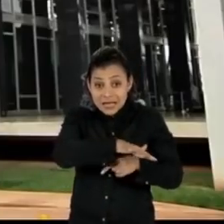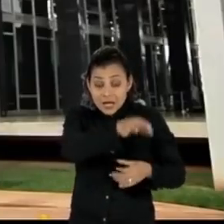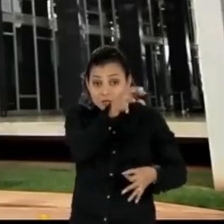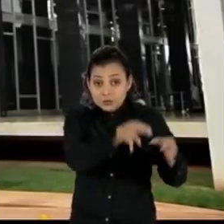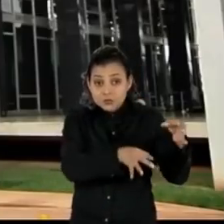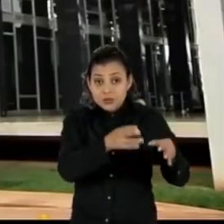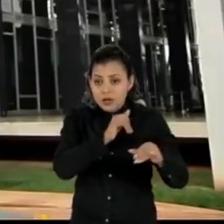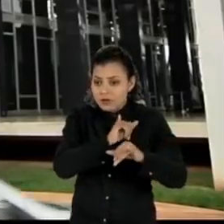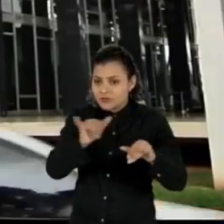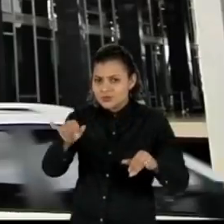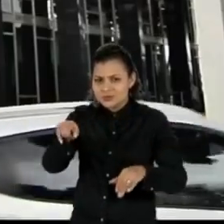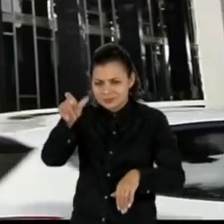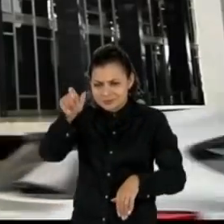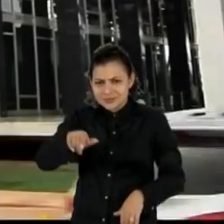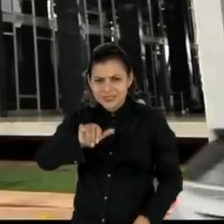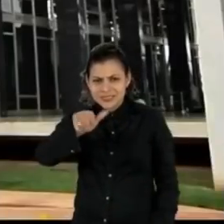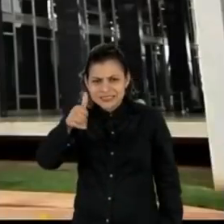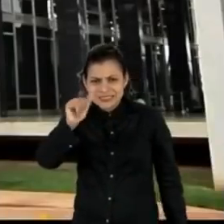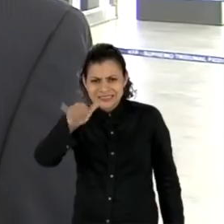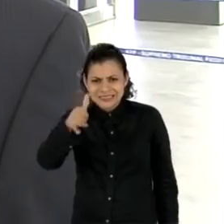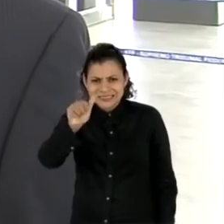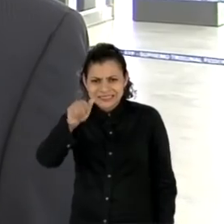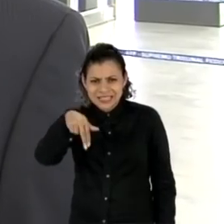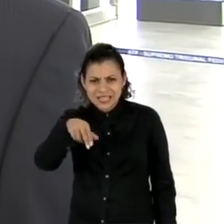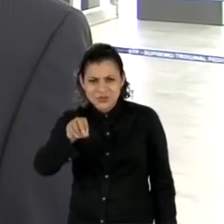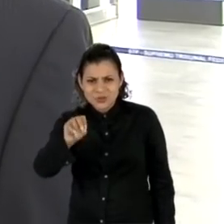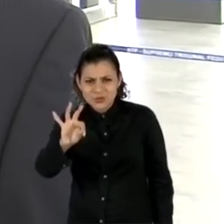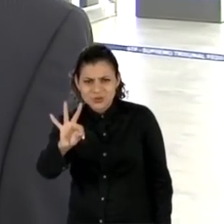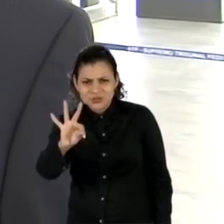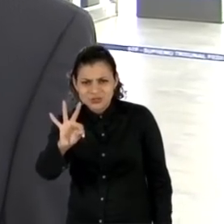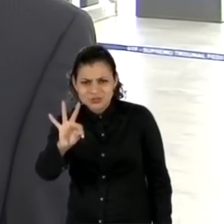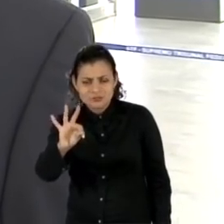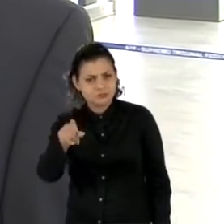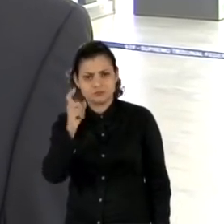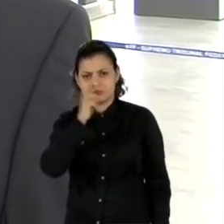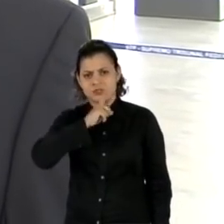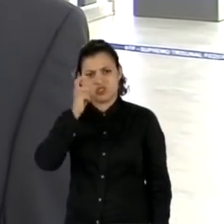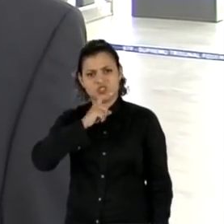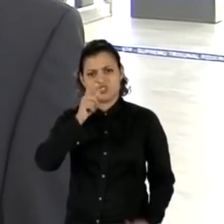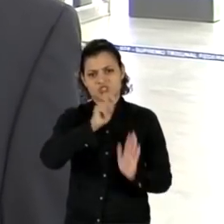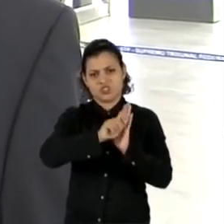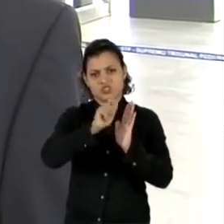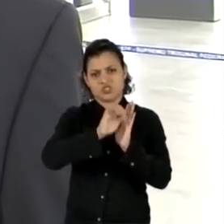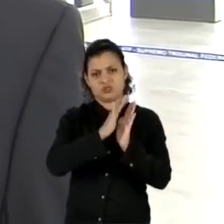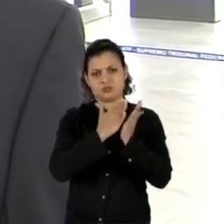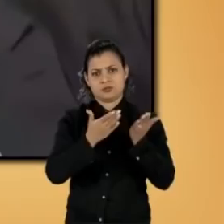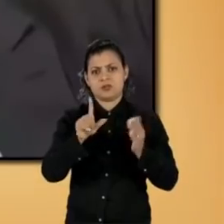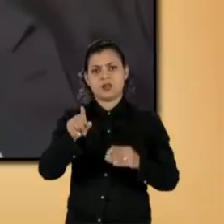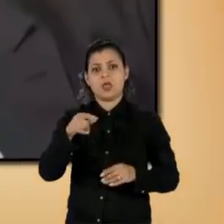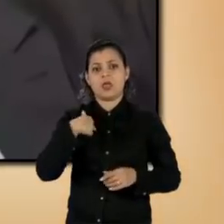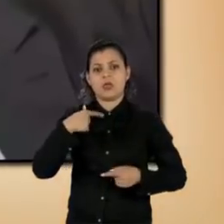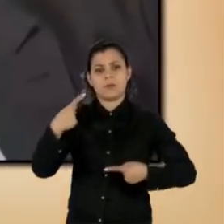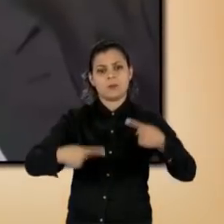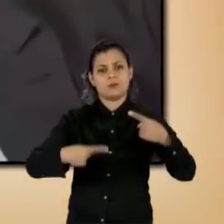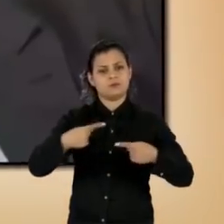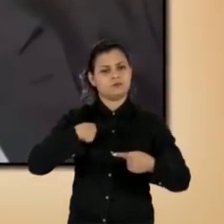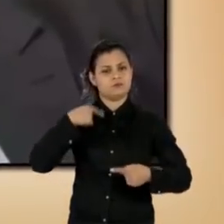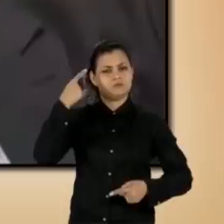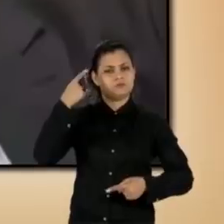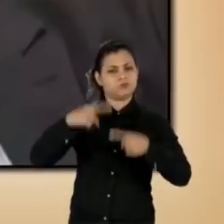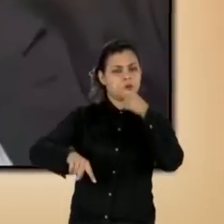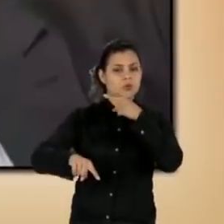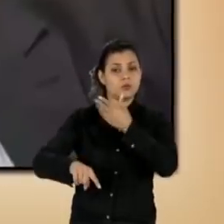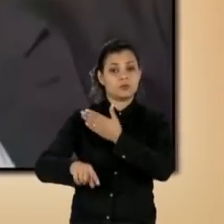do judiciário comentaram que já não não foi ao stf nem tentou matar gilmar mendes acho que umas revelações cometer um suicídio político e ainda